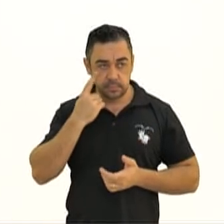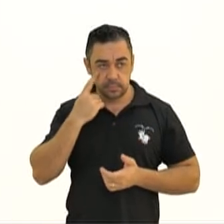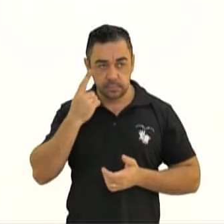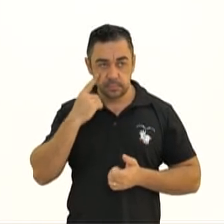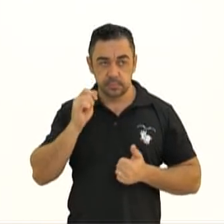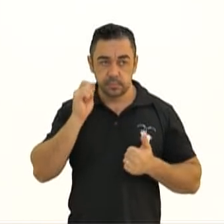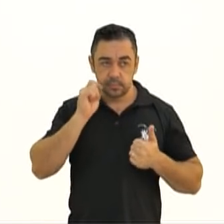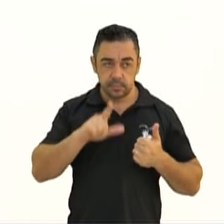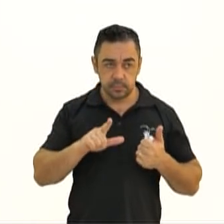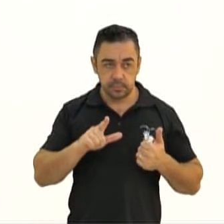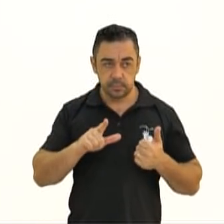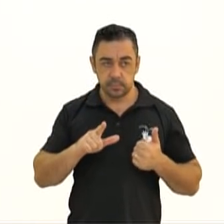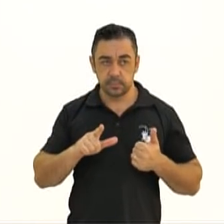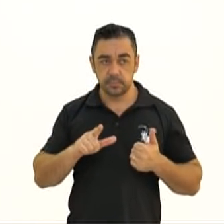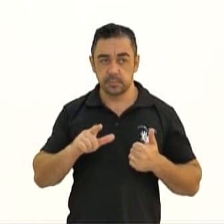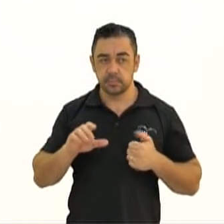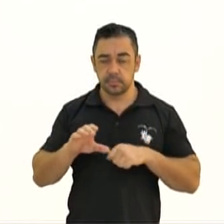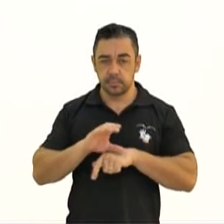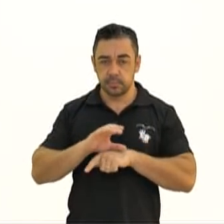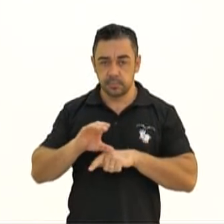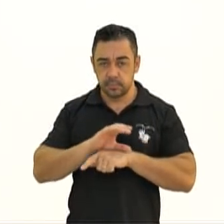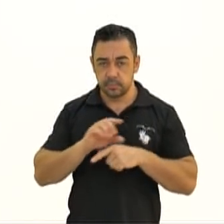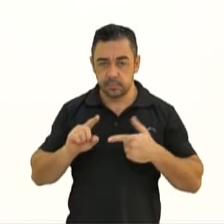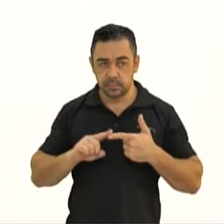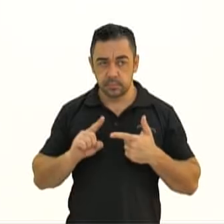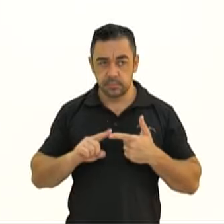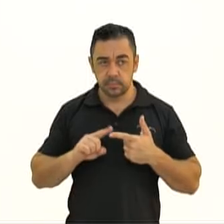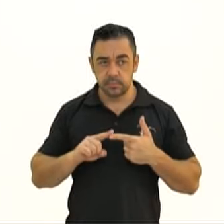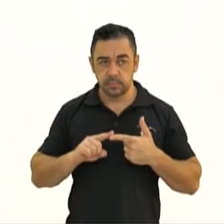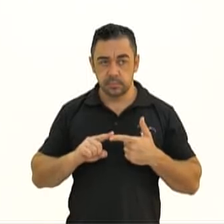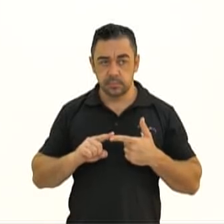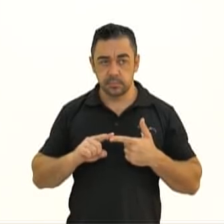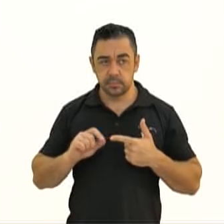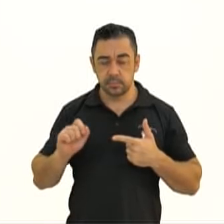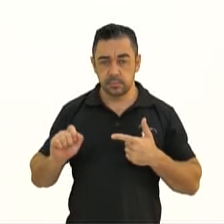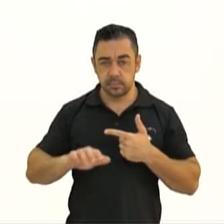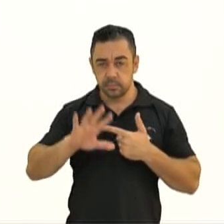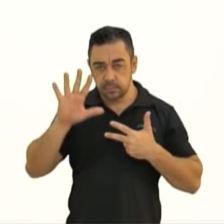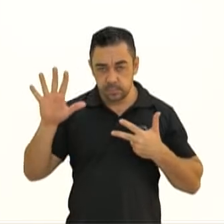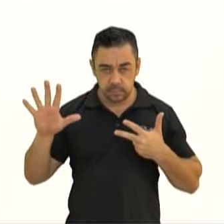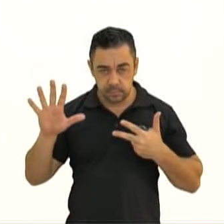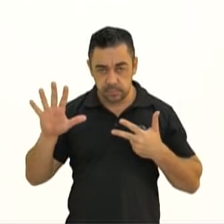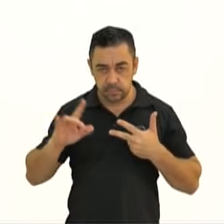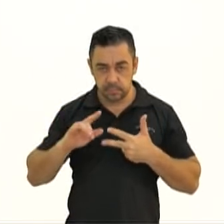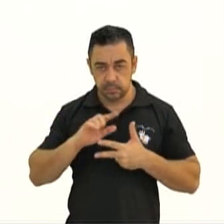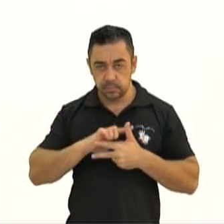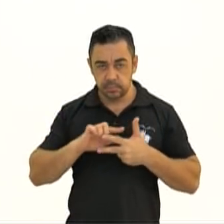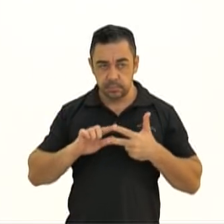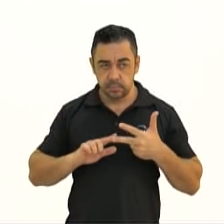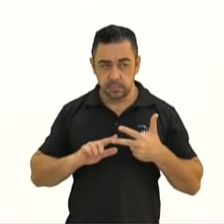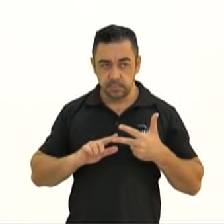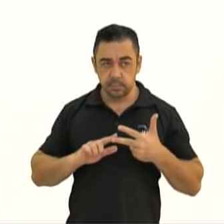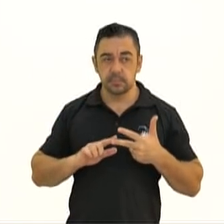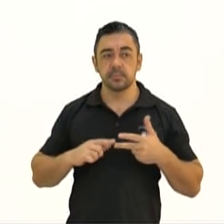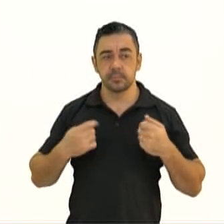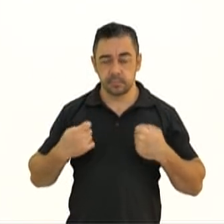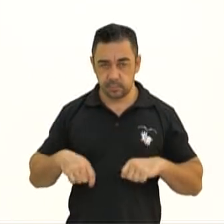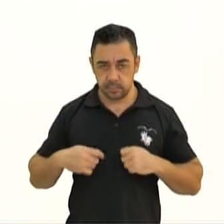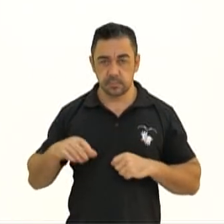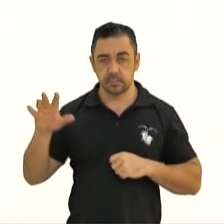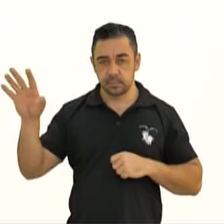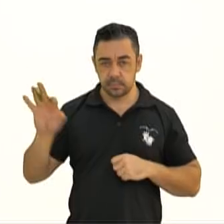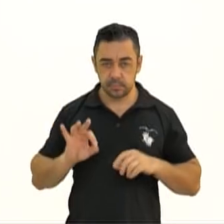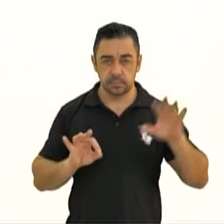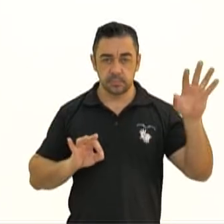pessoinha de azul, outra com a cor cinza, né? Outra um azulzinho mais claro. Então, uma amostra tem que